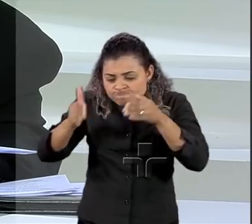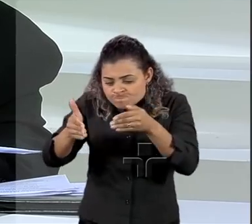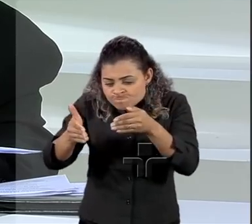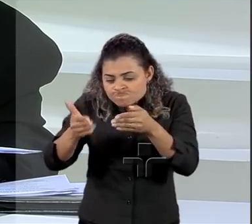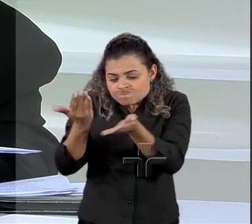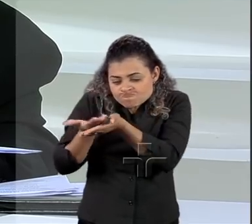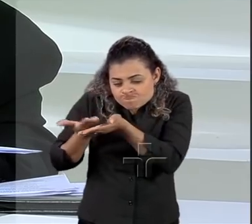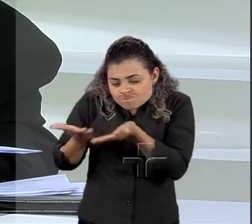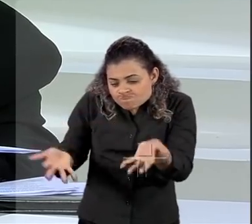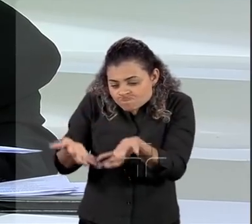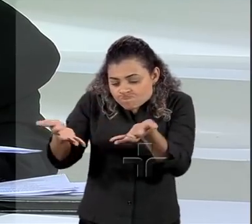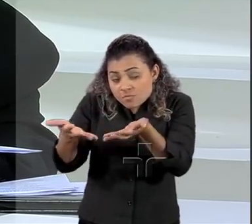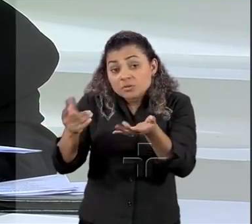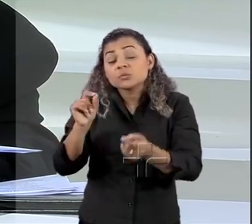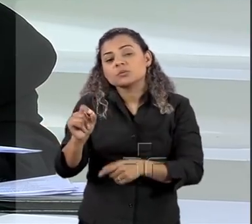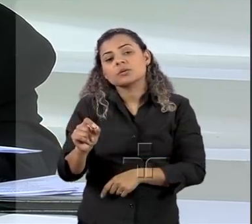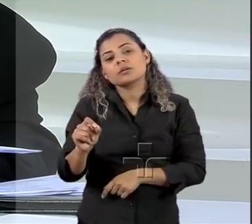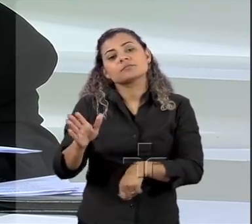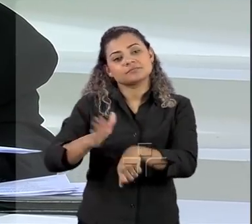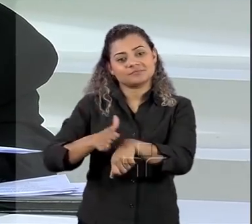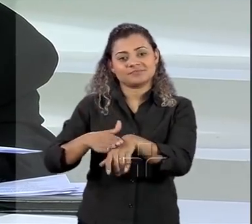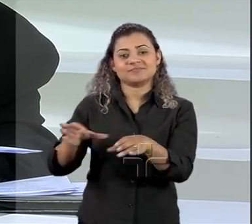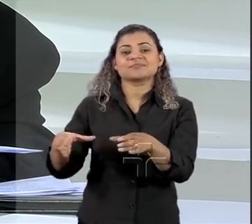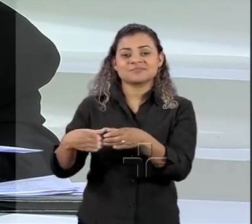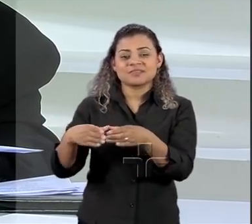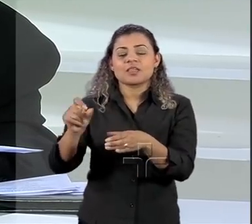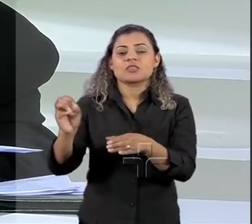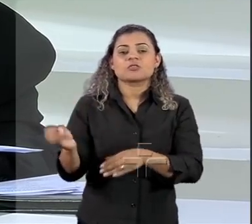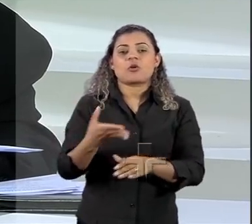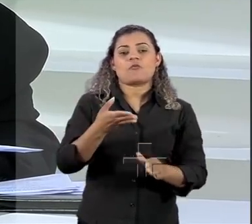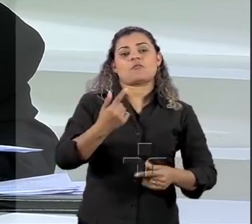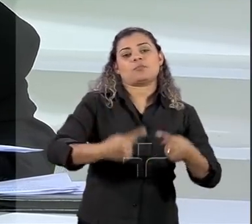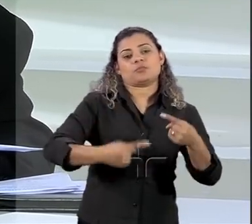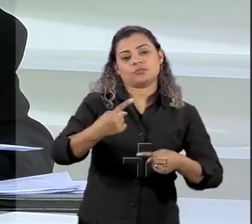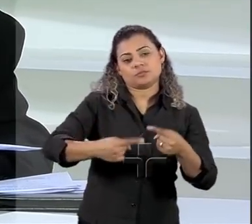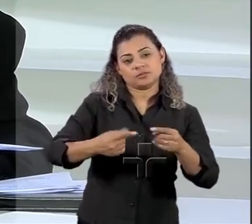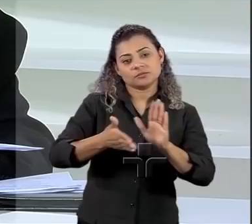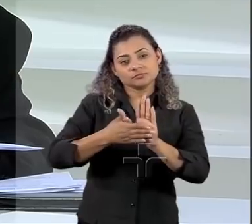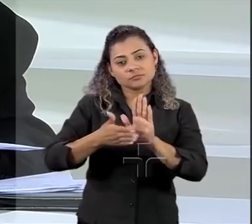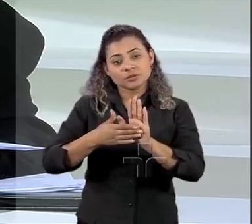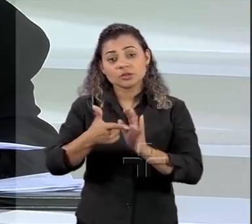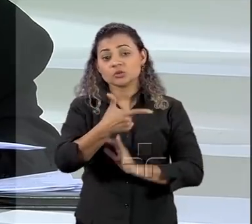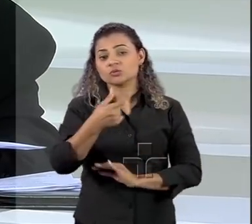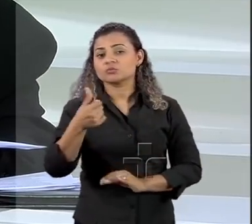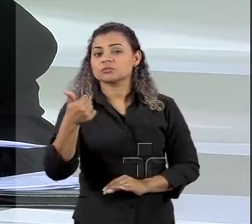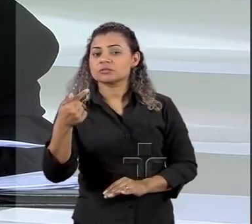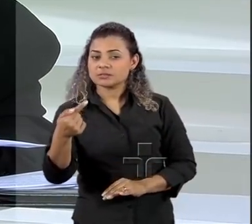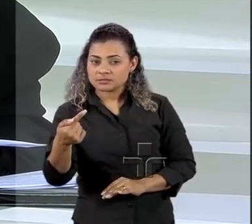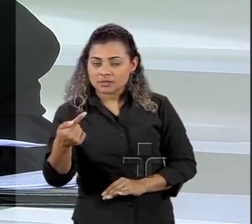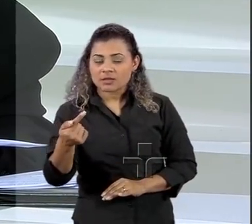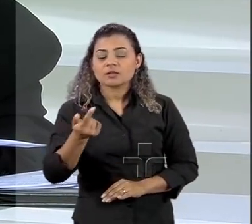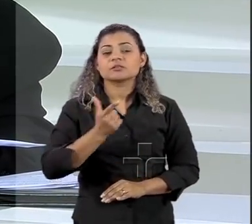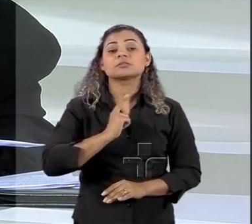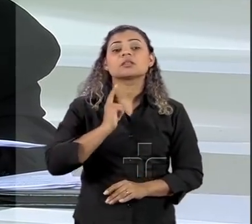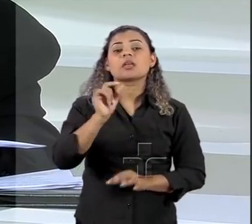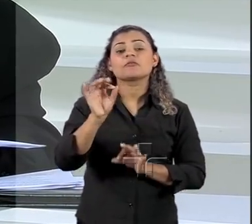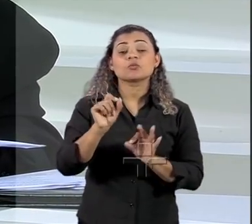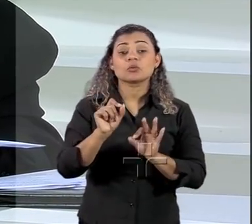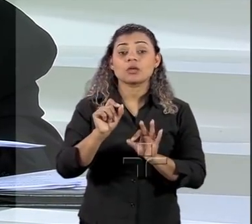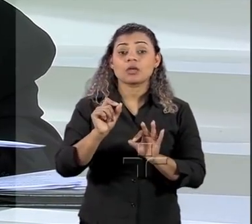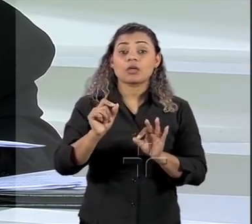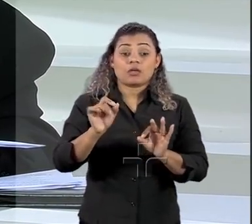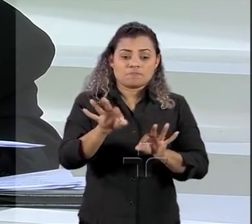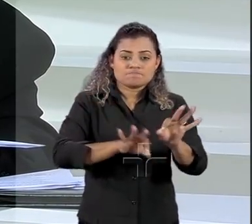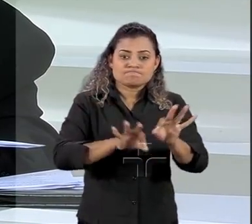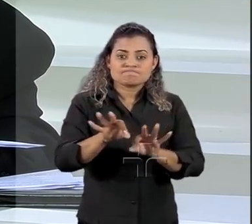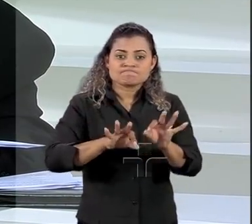importantíssimas porque elas fizeram parte dessa nova política, foram discutidas agora em 2017, o ajuste final dessas